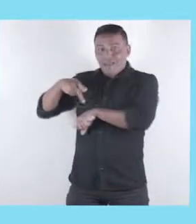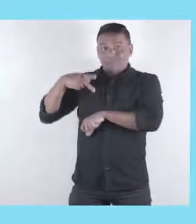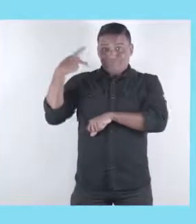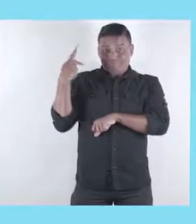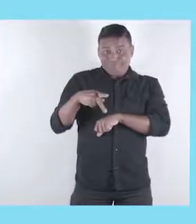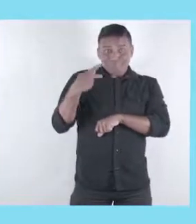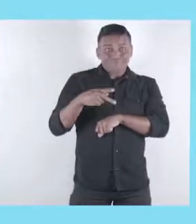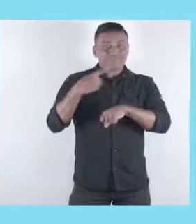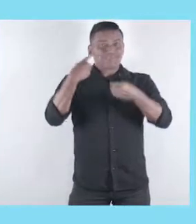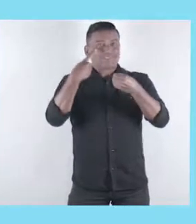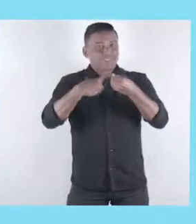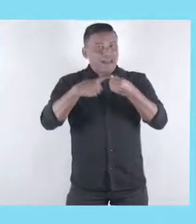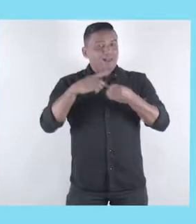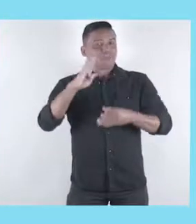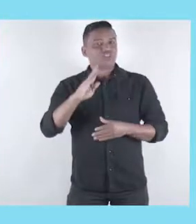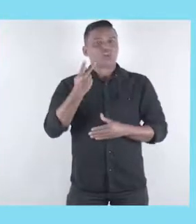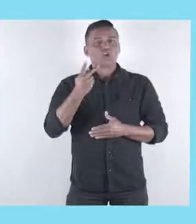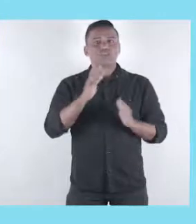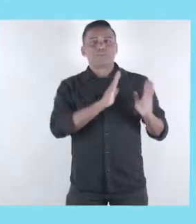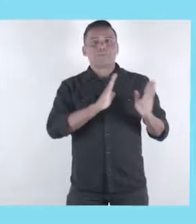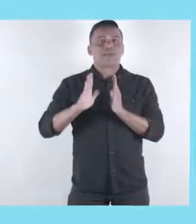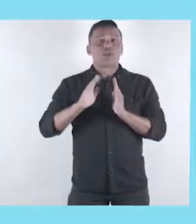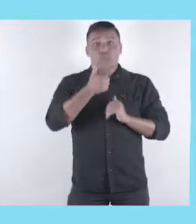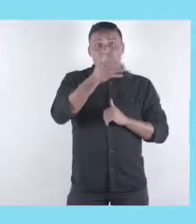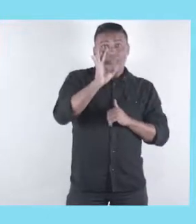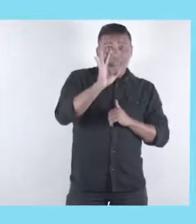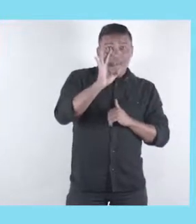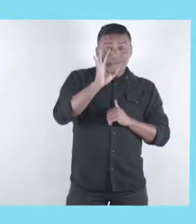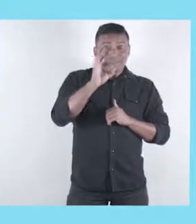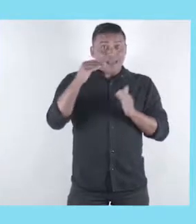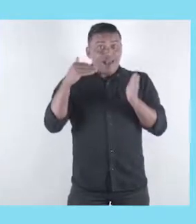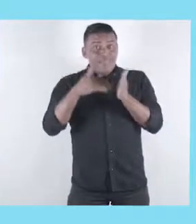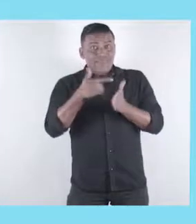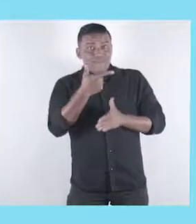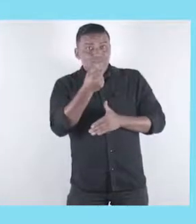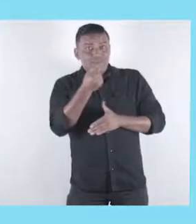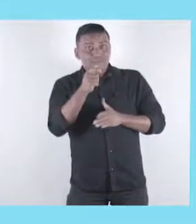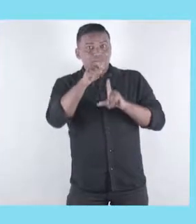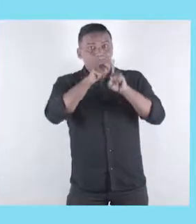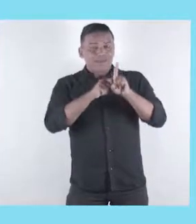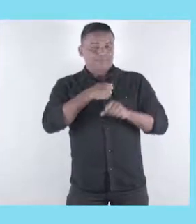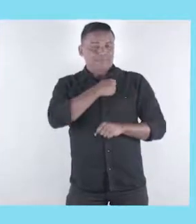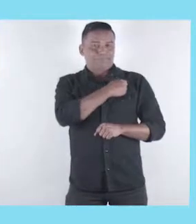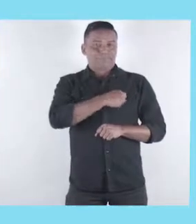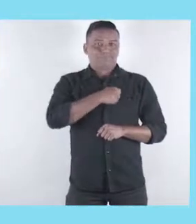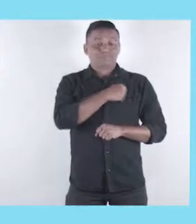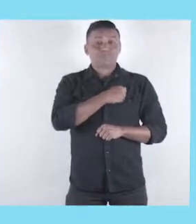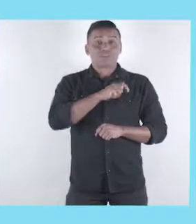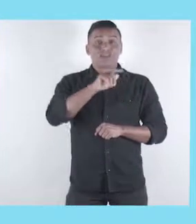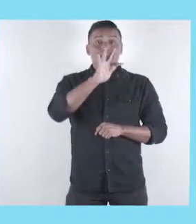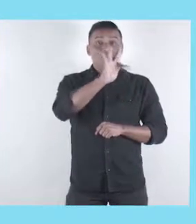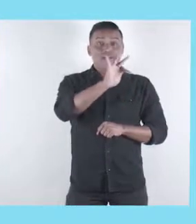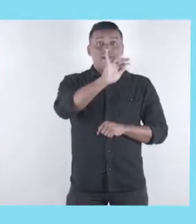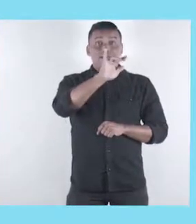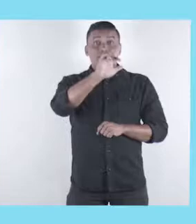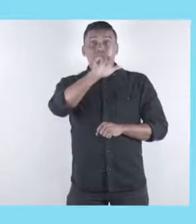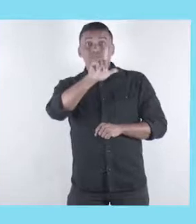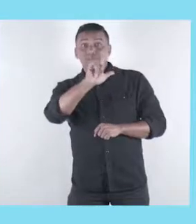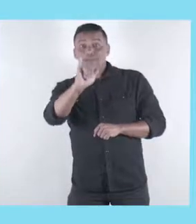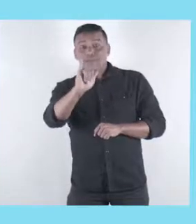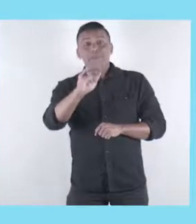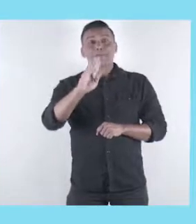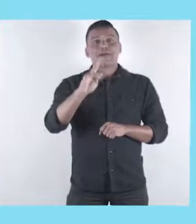acontece Neste período entre 10 e 20 de Agosto o fli-bh tem como tema